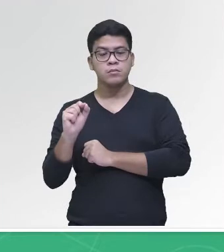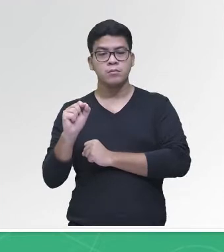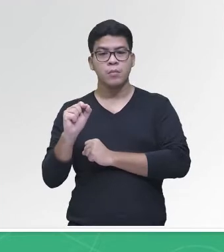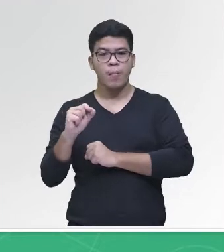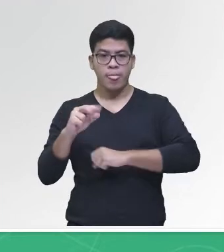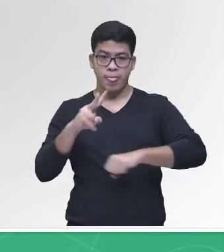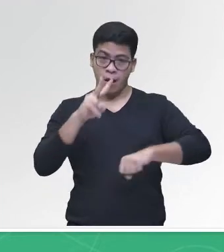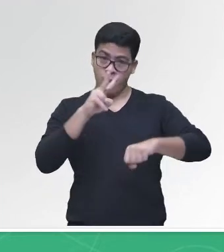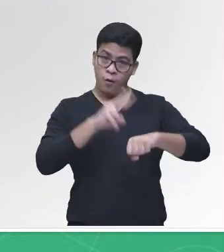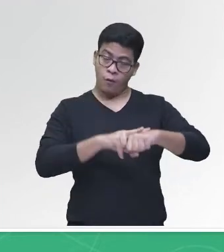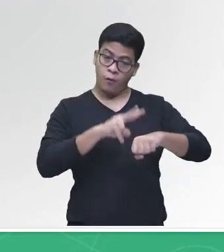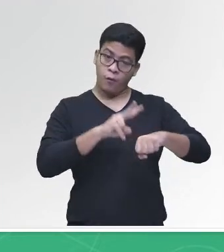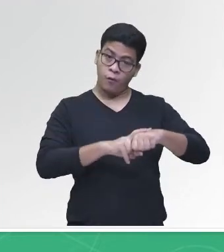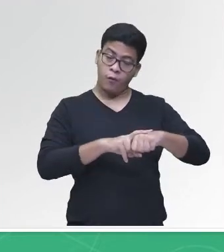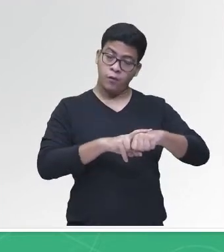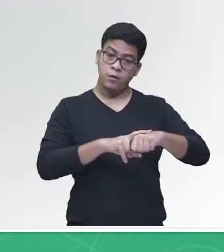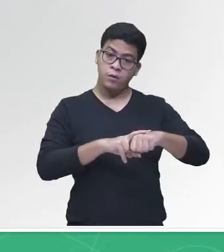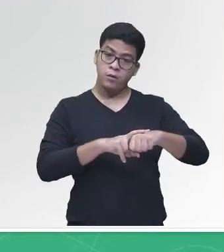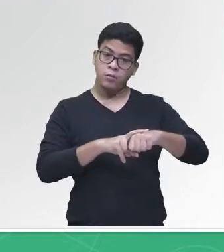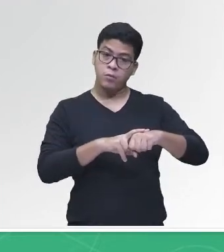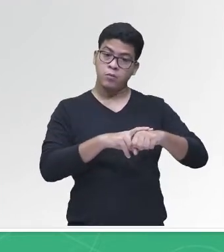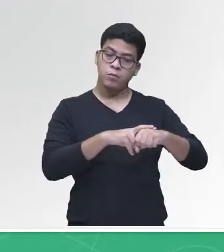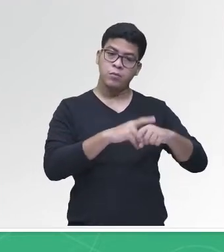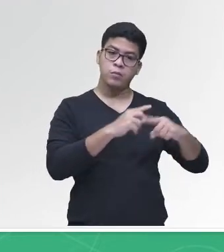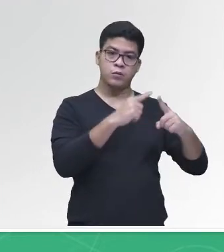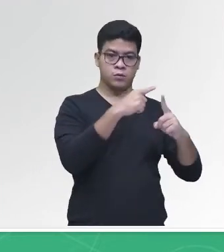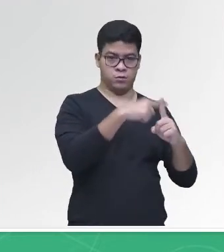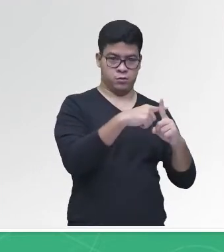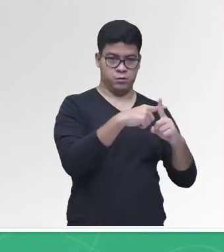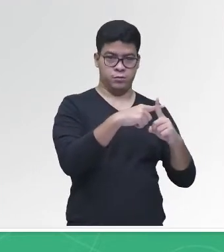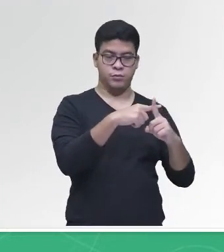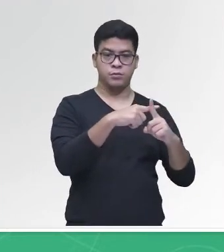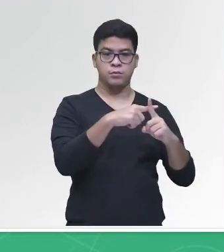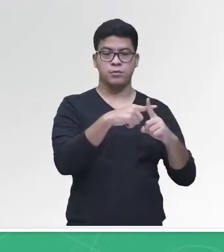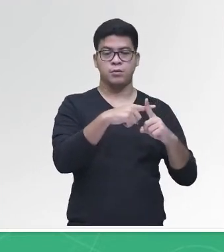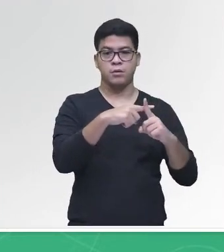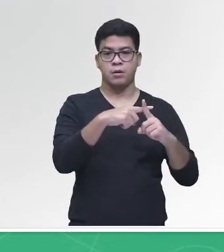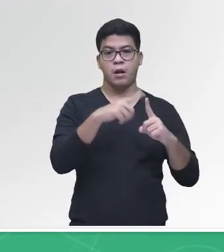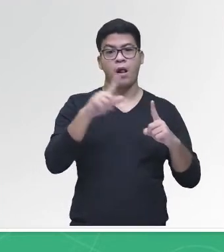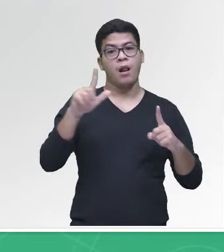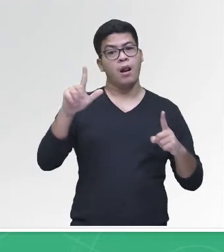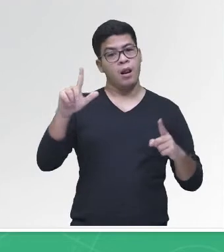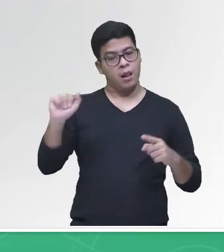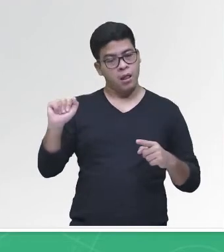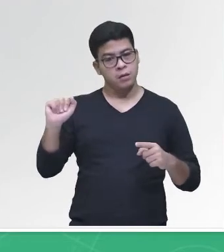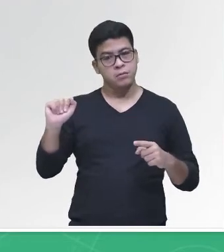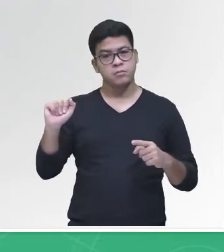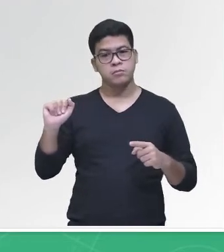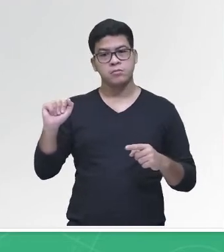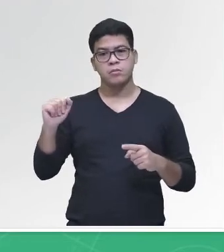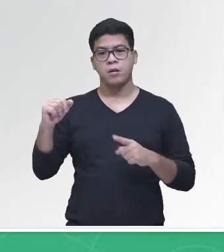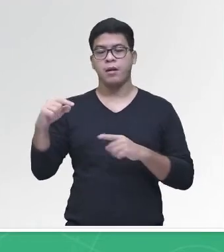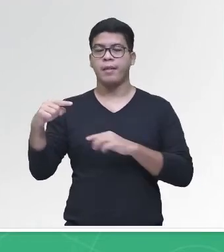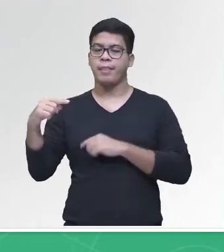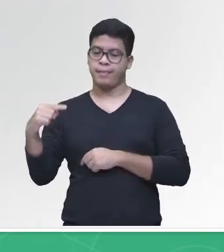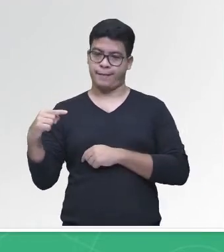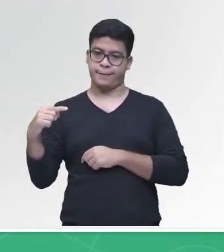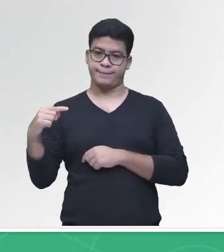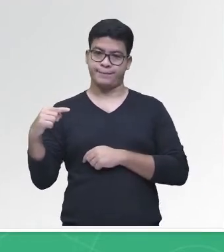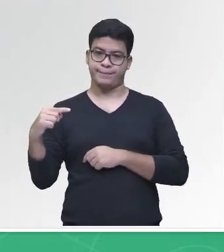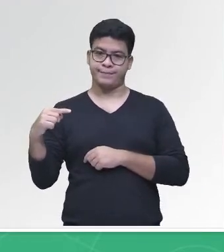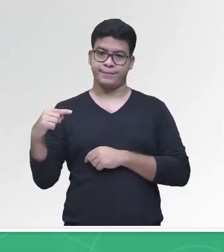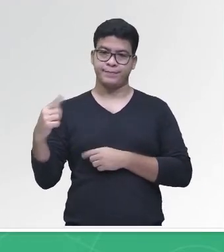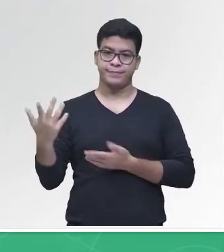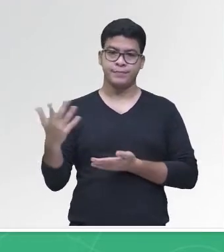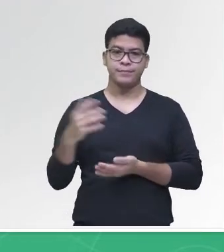sinais opostos, como nós temos aqui, ó. O vidro ficou positivo e a lã